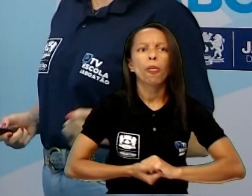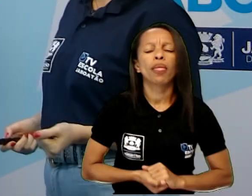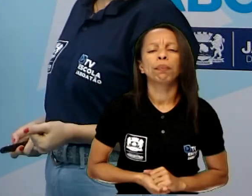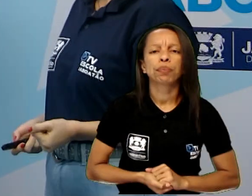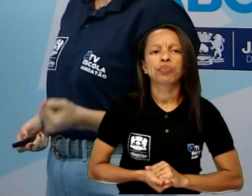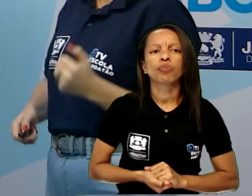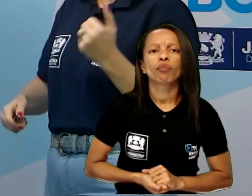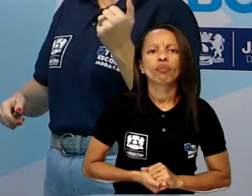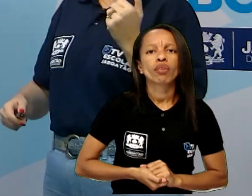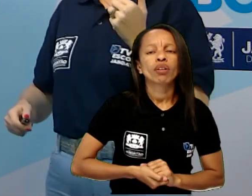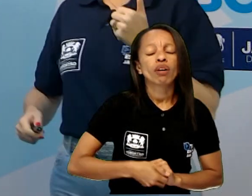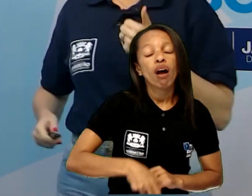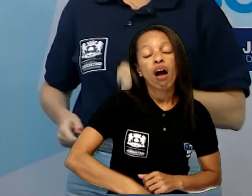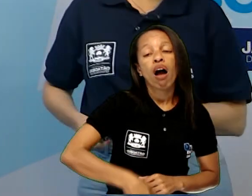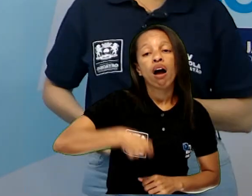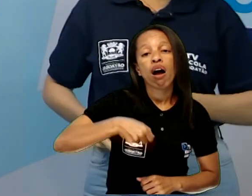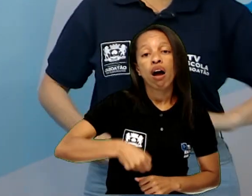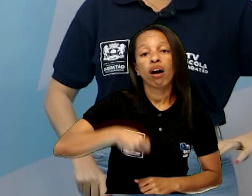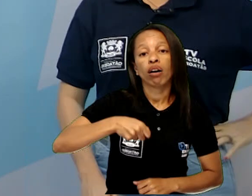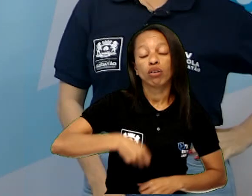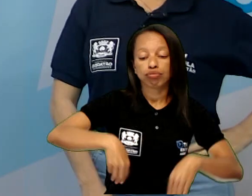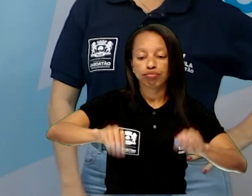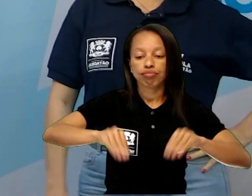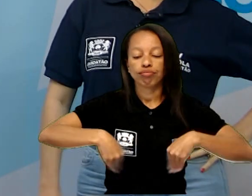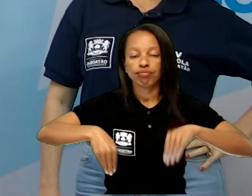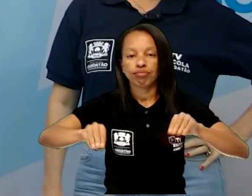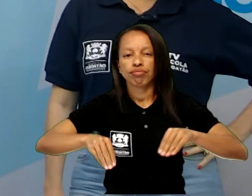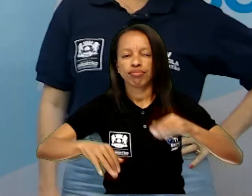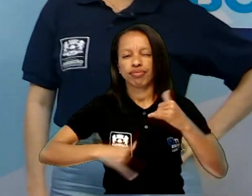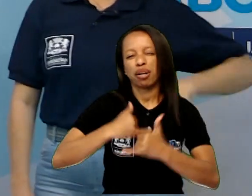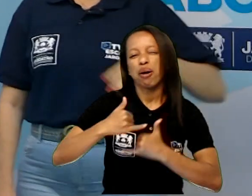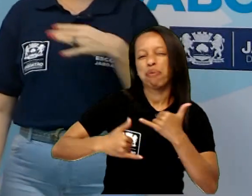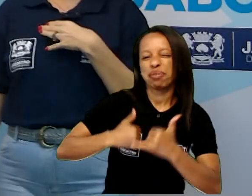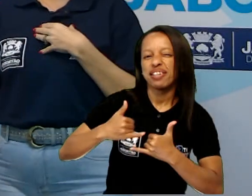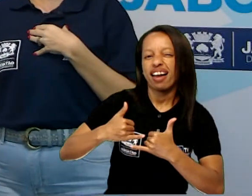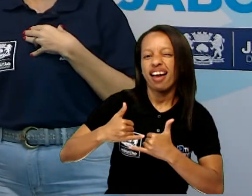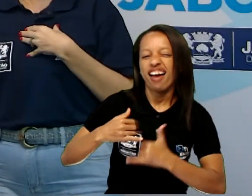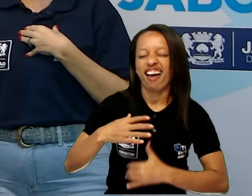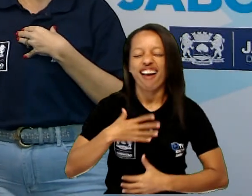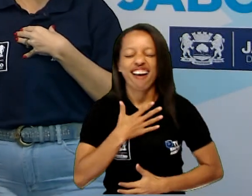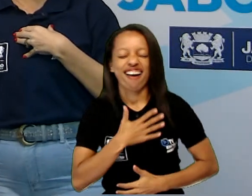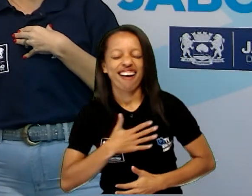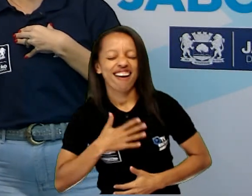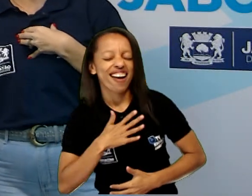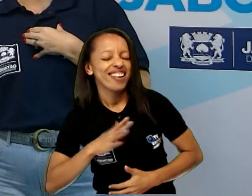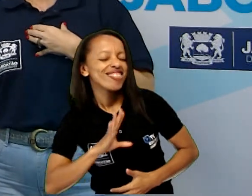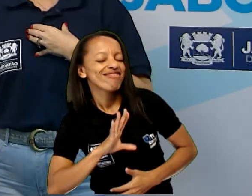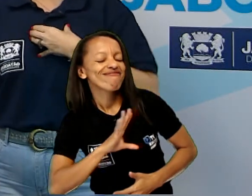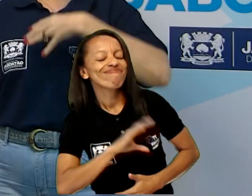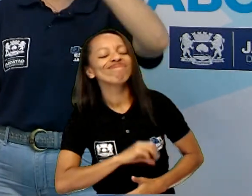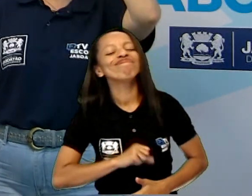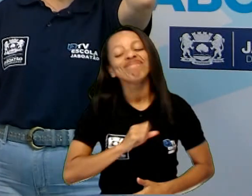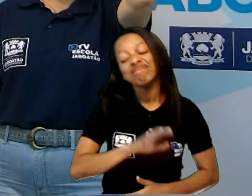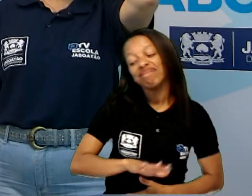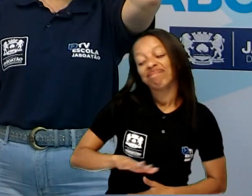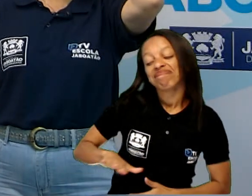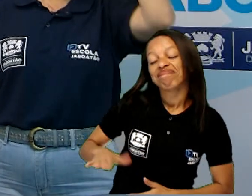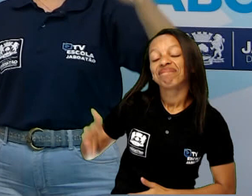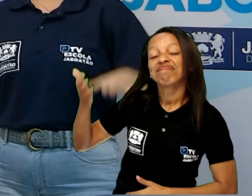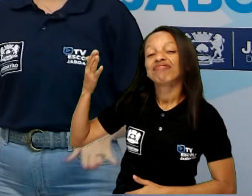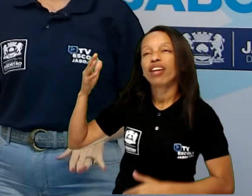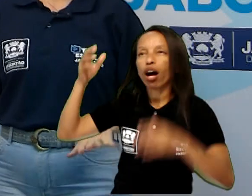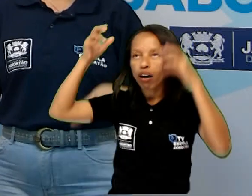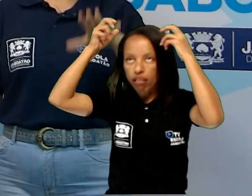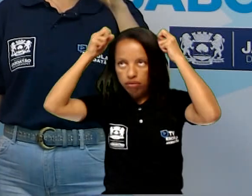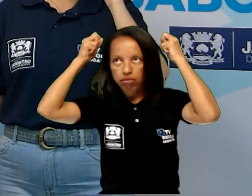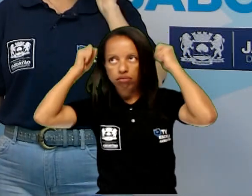E sacolas plásticas, quem não gosta de brincar com sacola, hein? Eu amava, sabe? Bota na